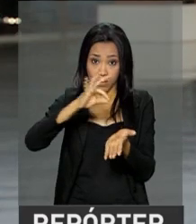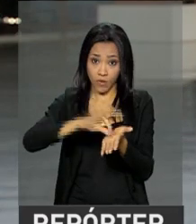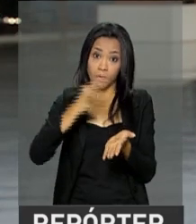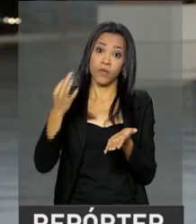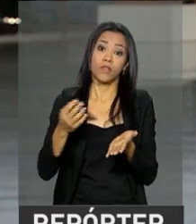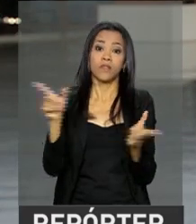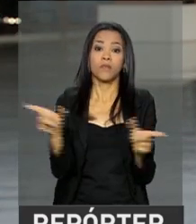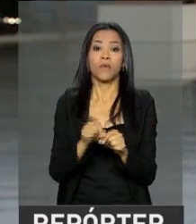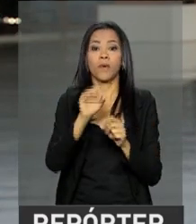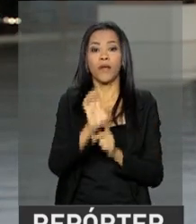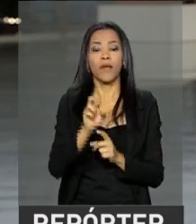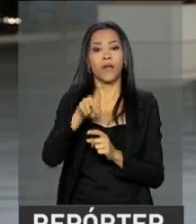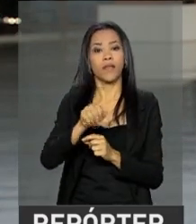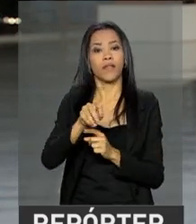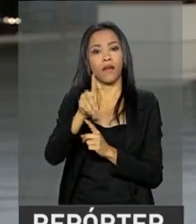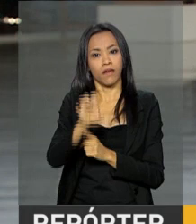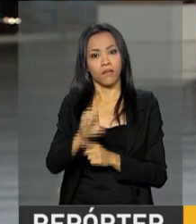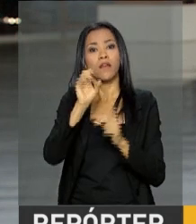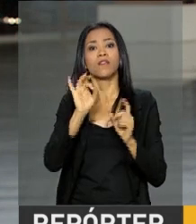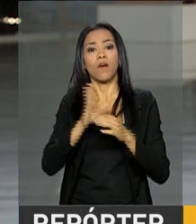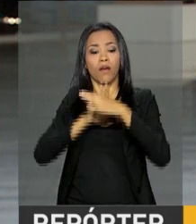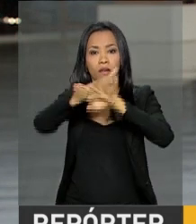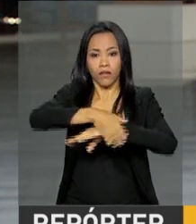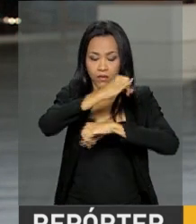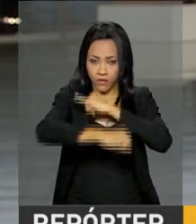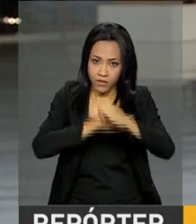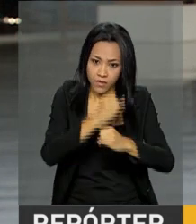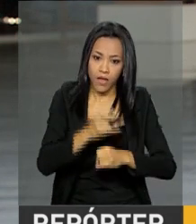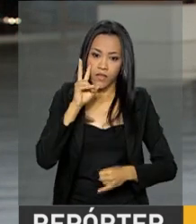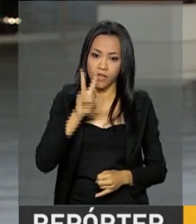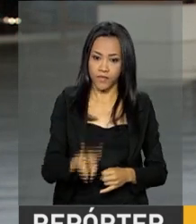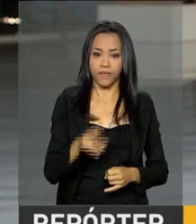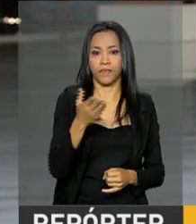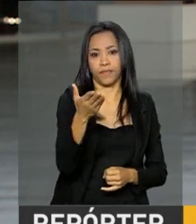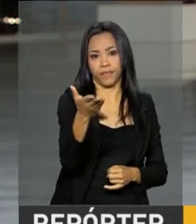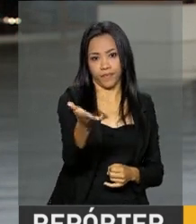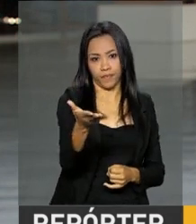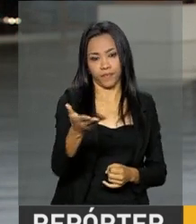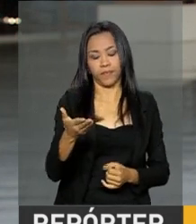pro enad elas devem ser feitas no site do INEP na internet o endereço é